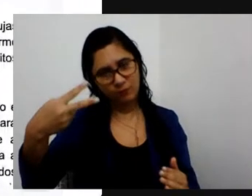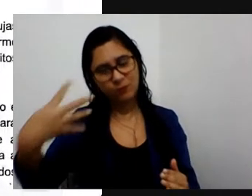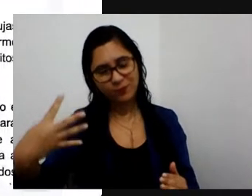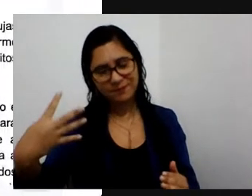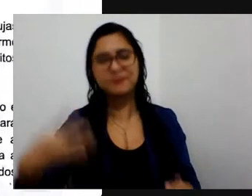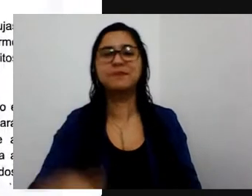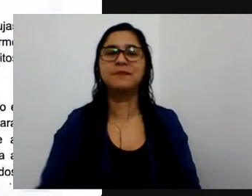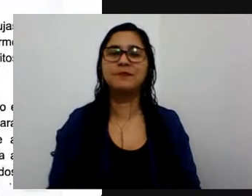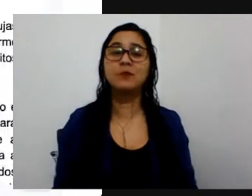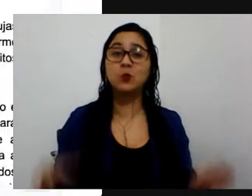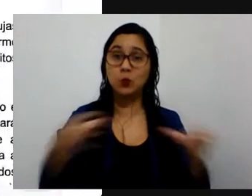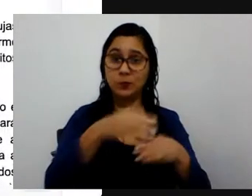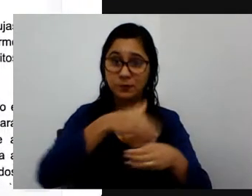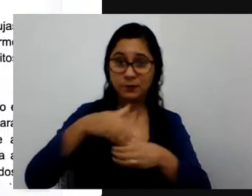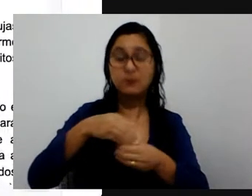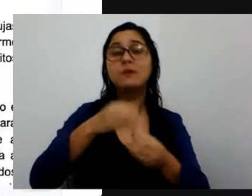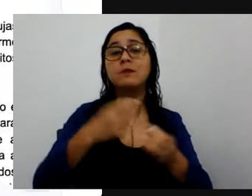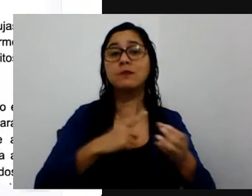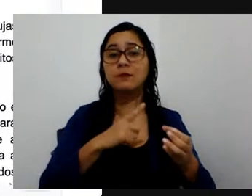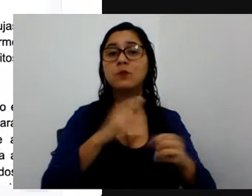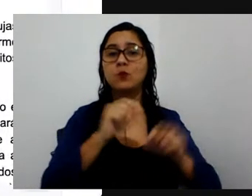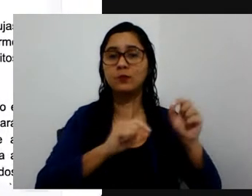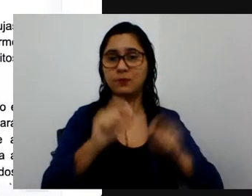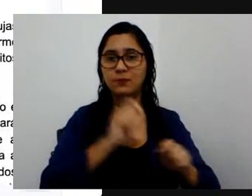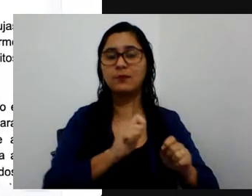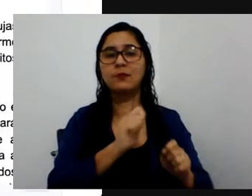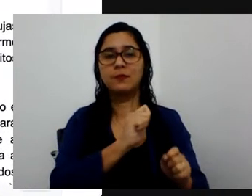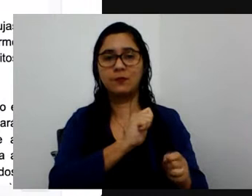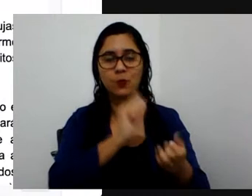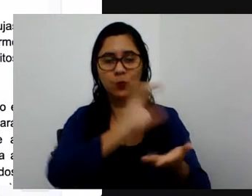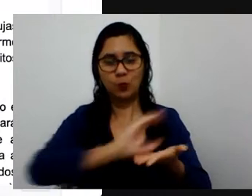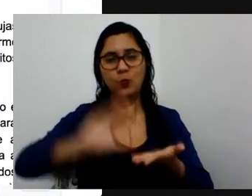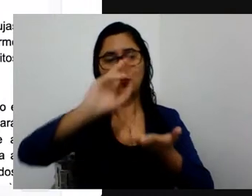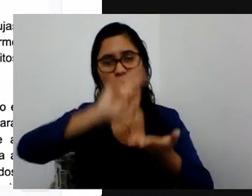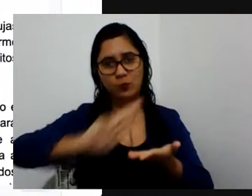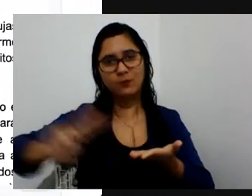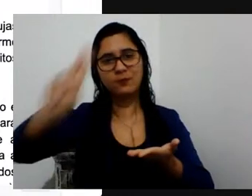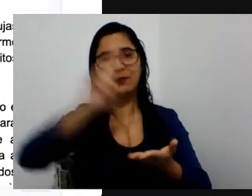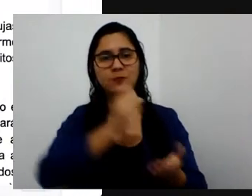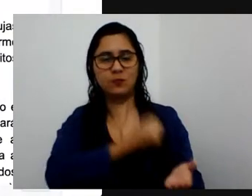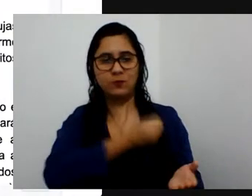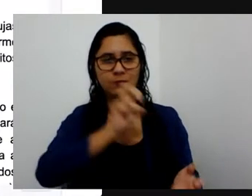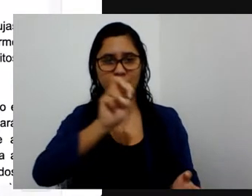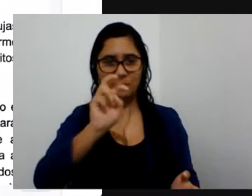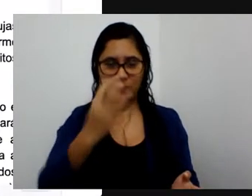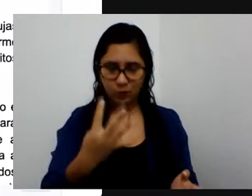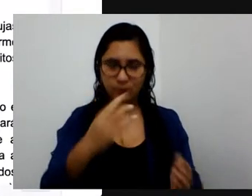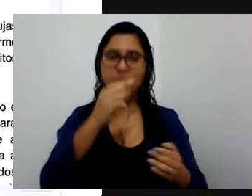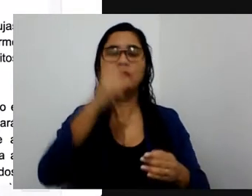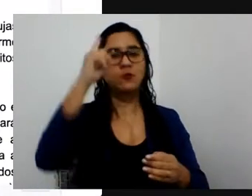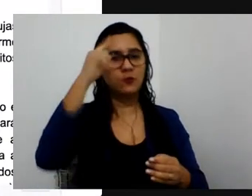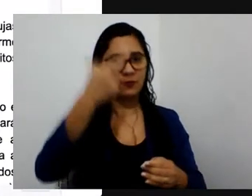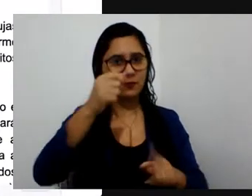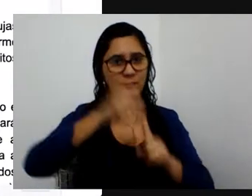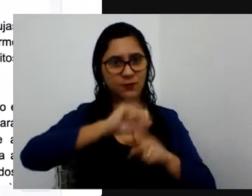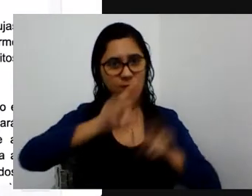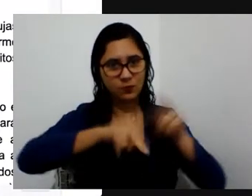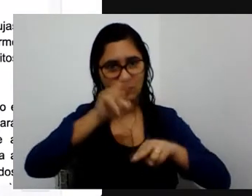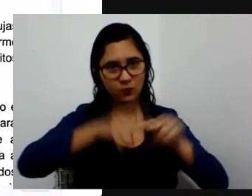Comissão Eleitoral, instituída pelo ato administrativo CONSUNE número 54, de 20/6/2020, reunida em